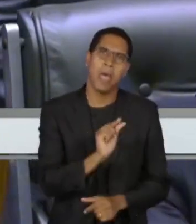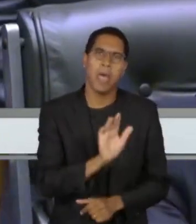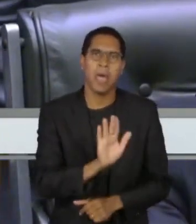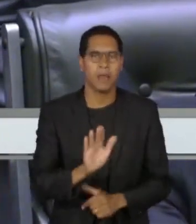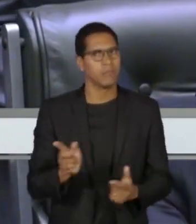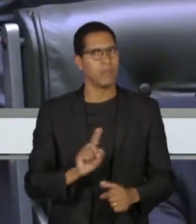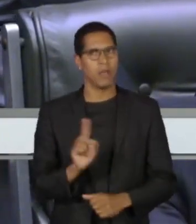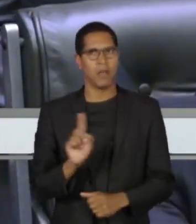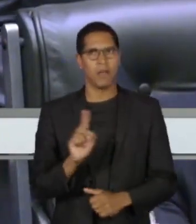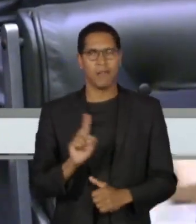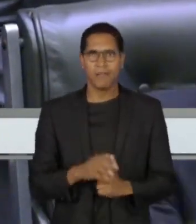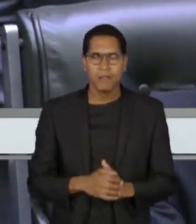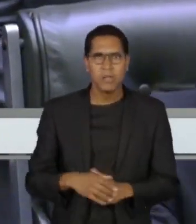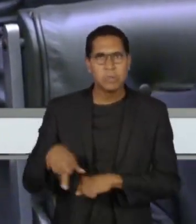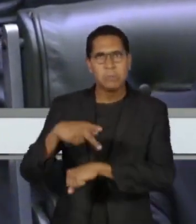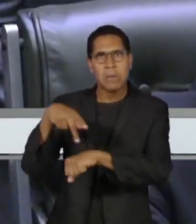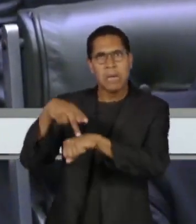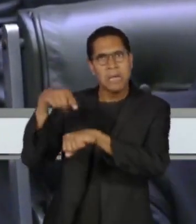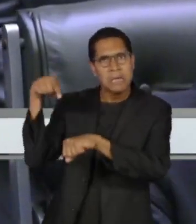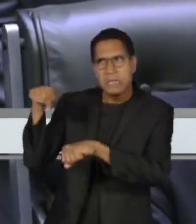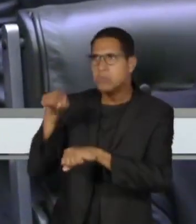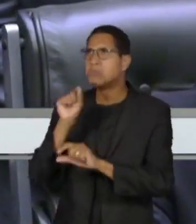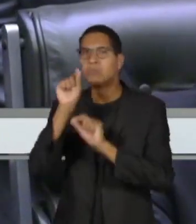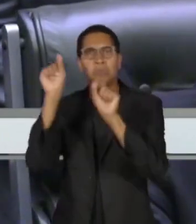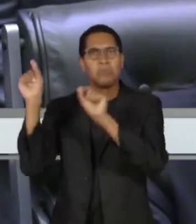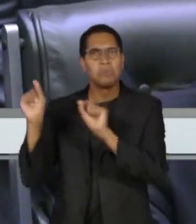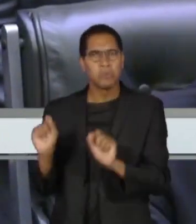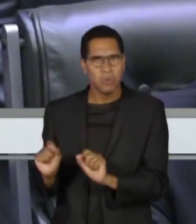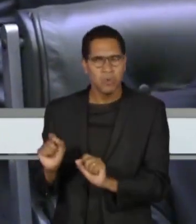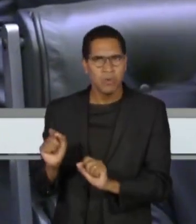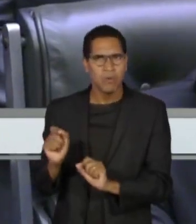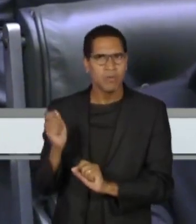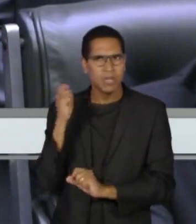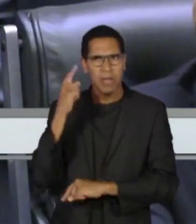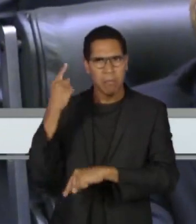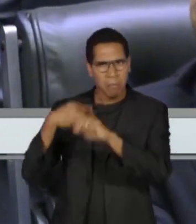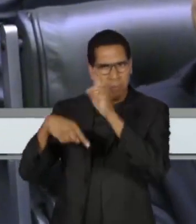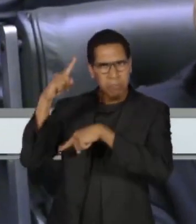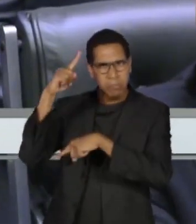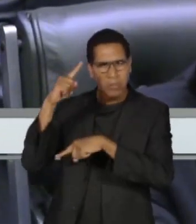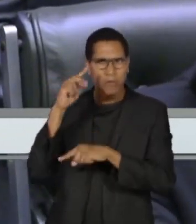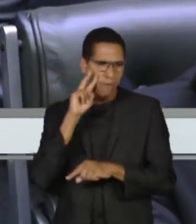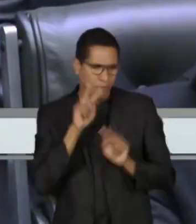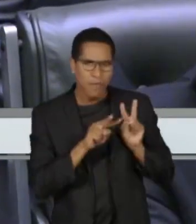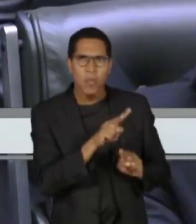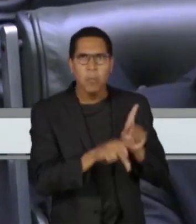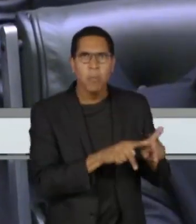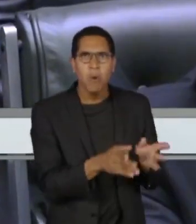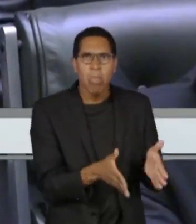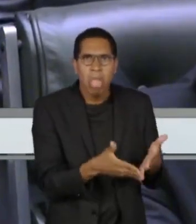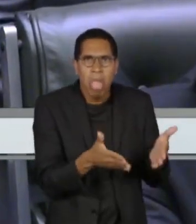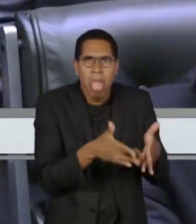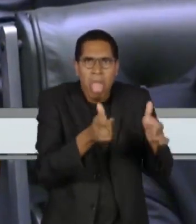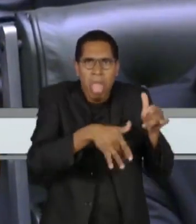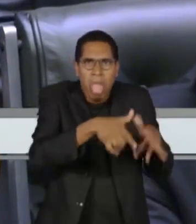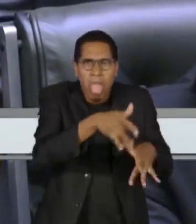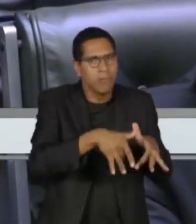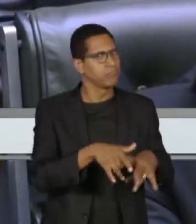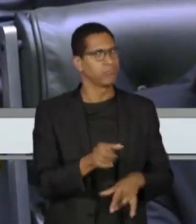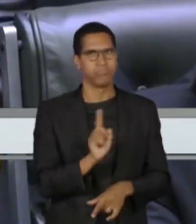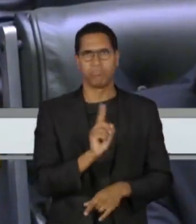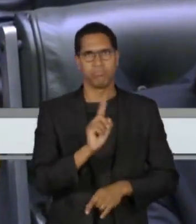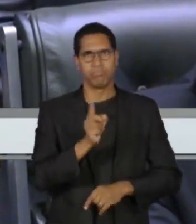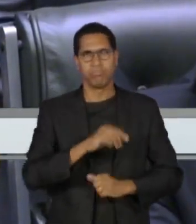Nenhuma nação se ergueu nem poderá se erguer sobre a miséria do seu povo. Os direitos e interesses